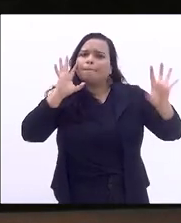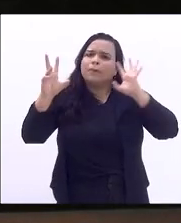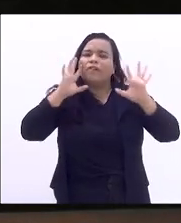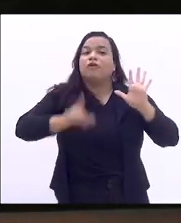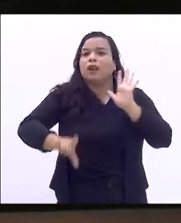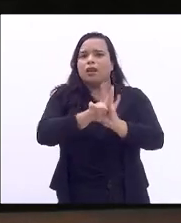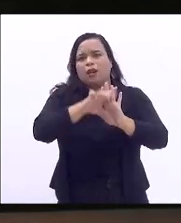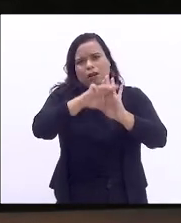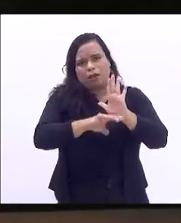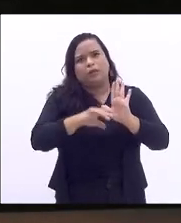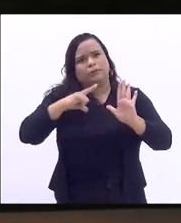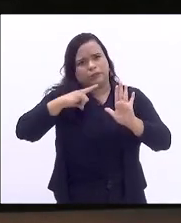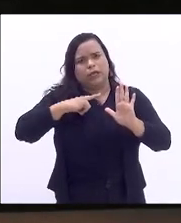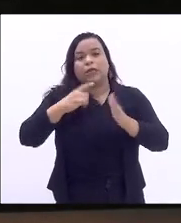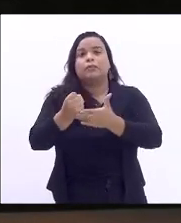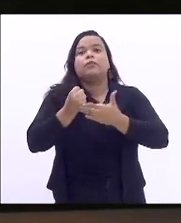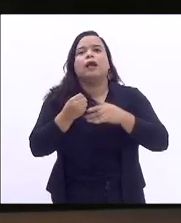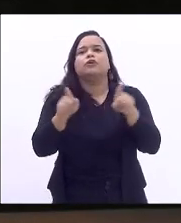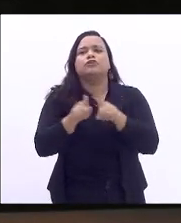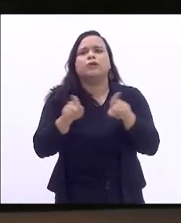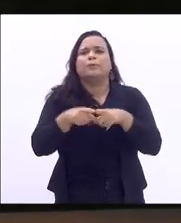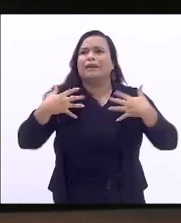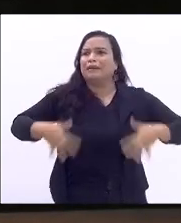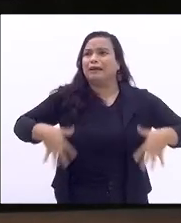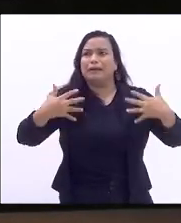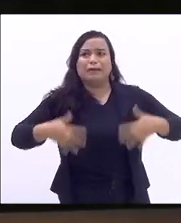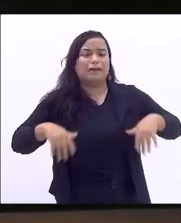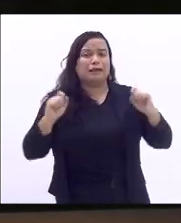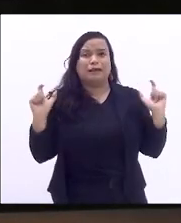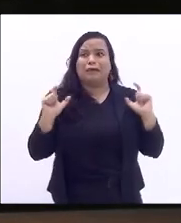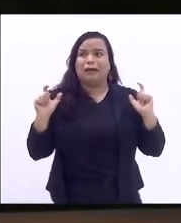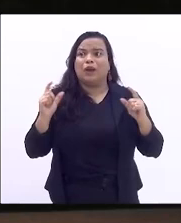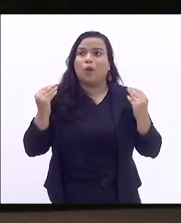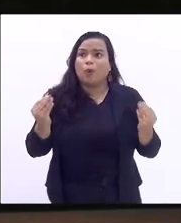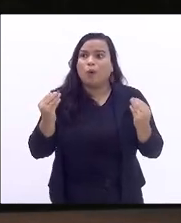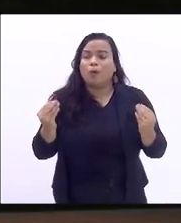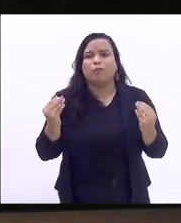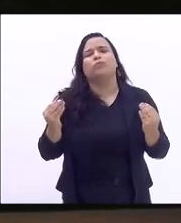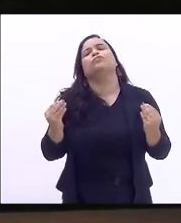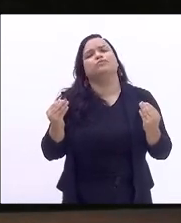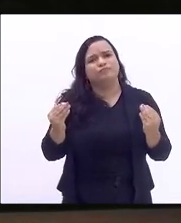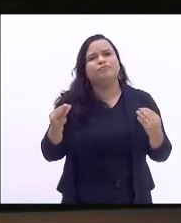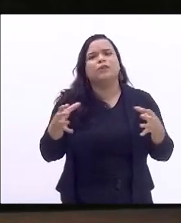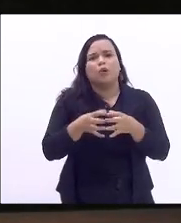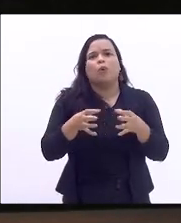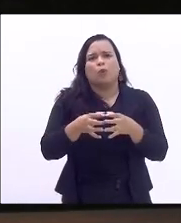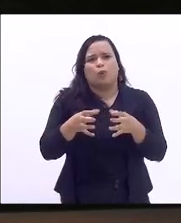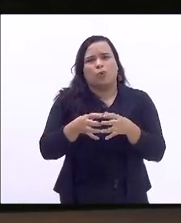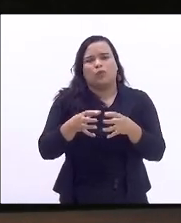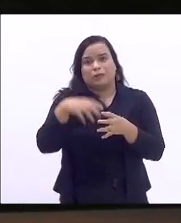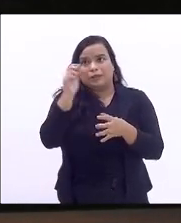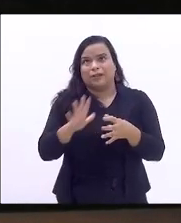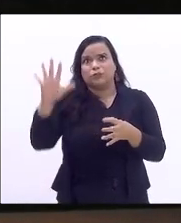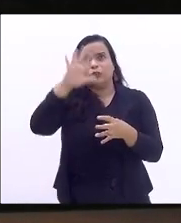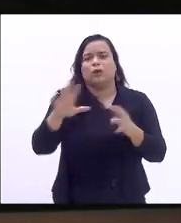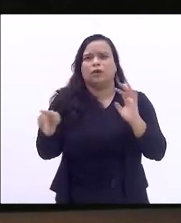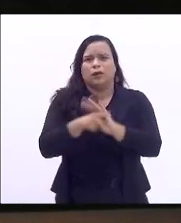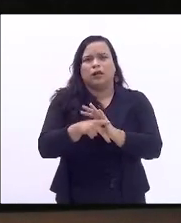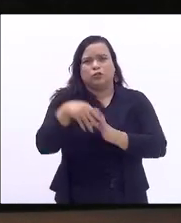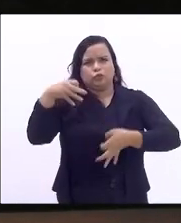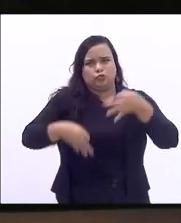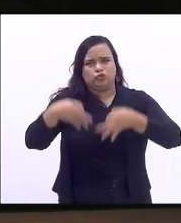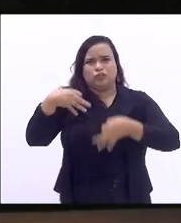inglês e traz para nós o horror né de que como os dados do Conselho Nacional de Justiça apresenta